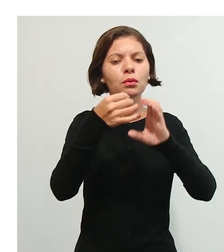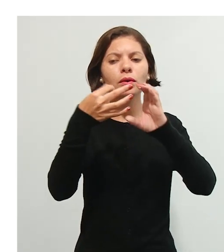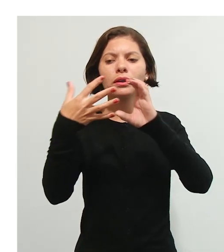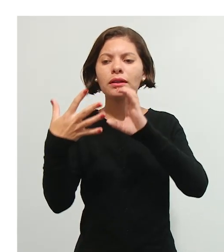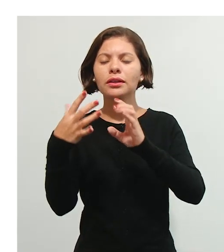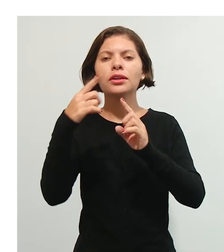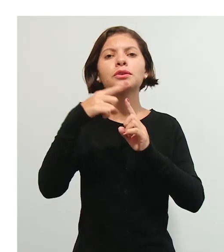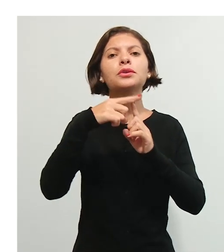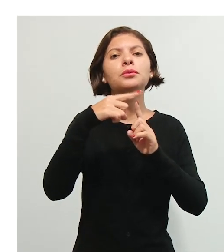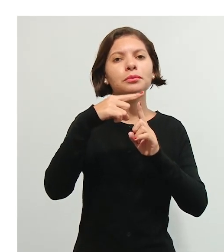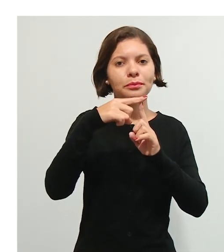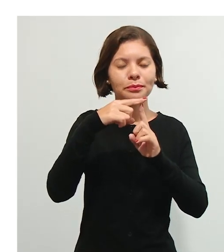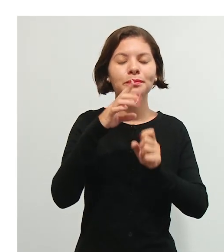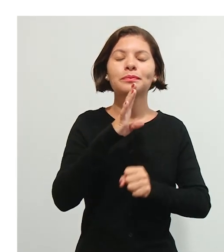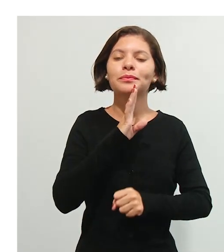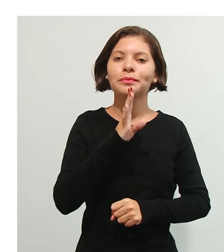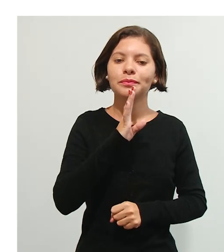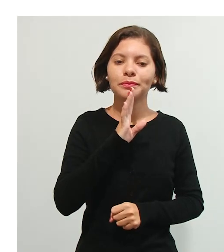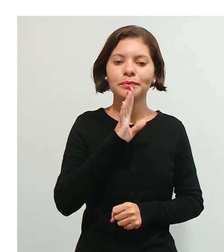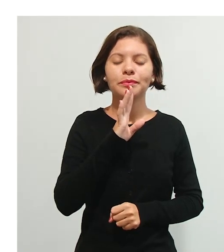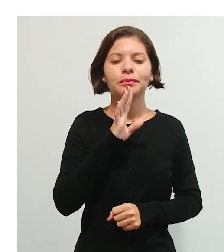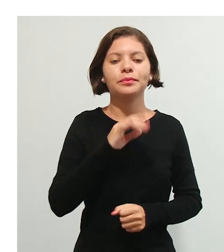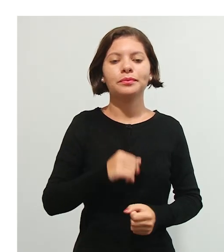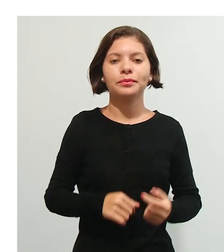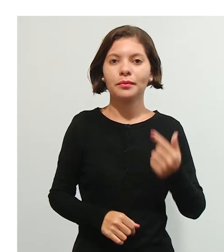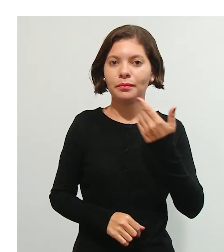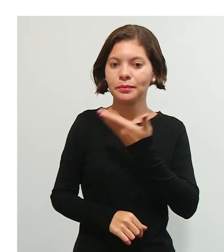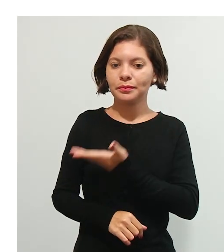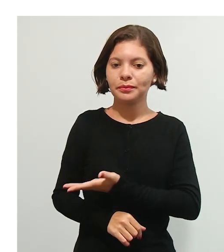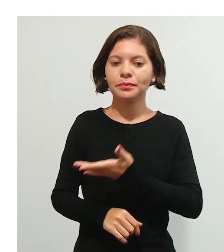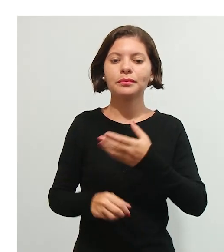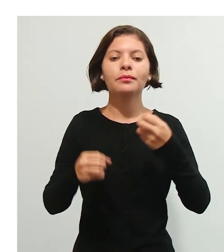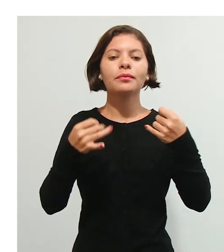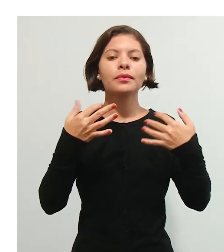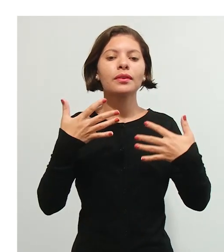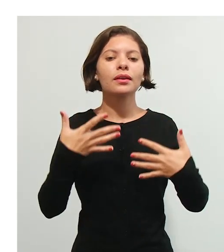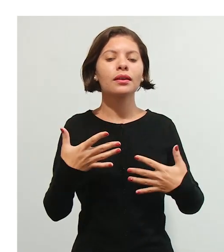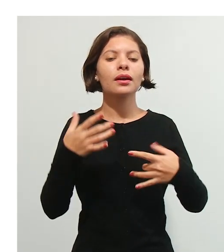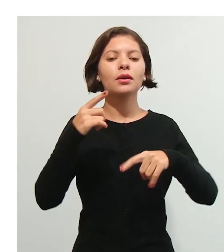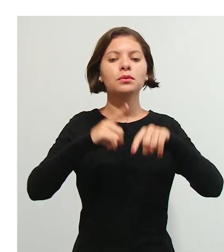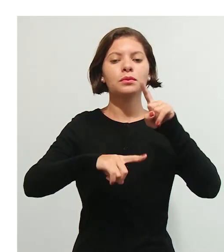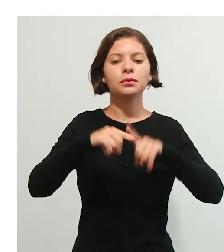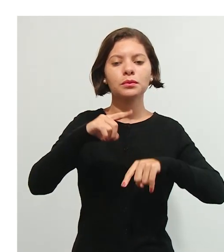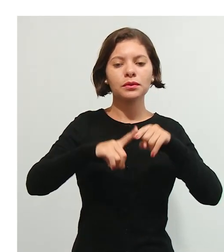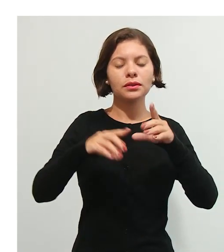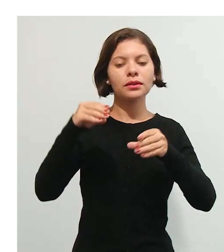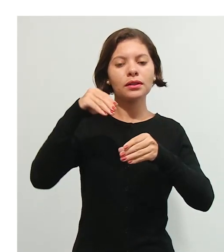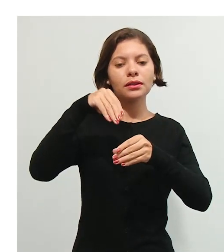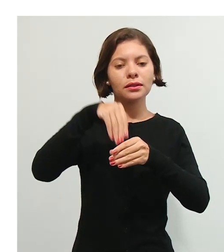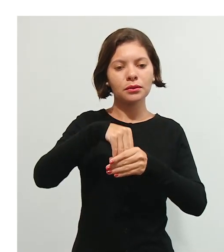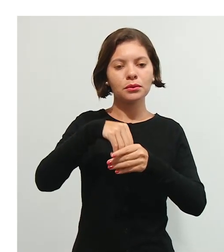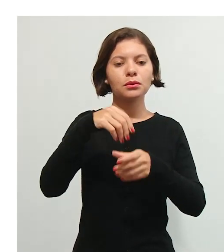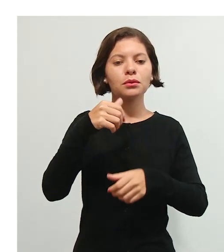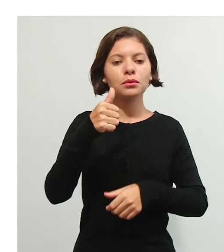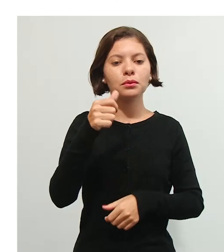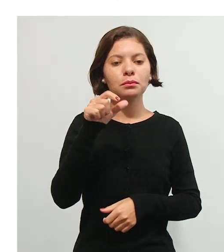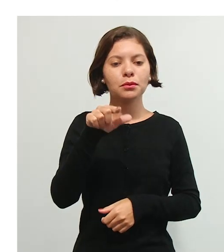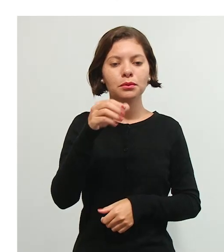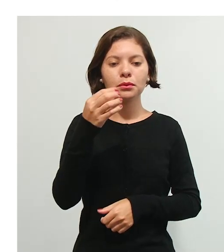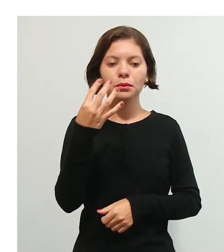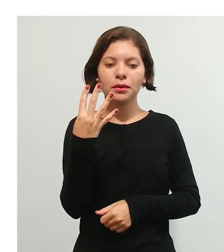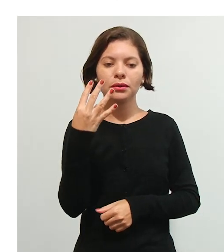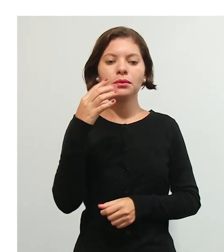e conhecer os tipos Memorial nós vamos ver tratar sobre os itens que compõem um memorial